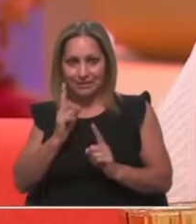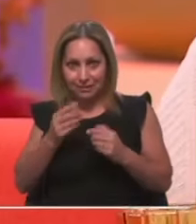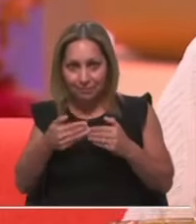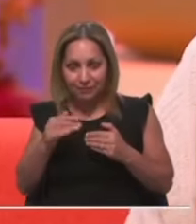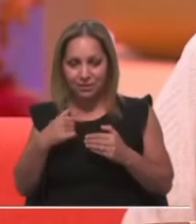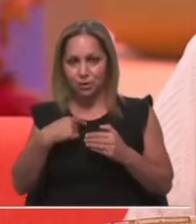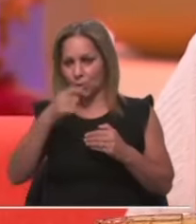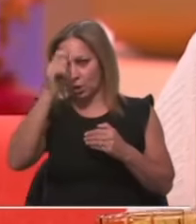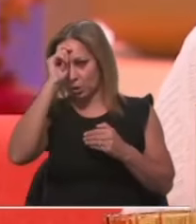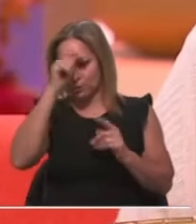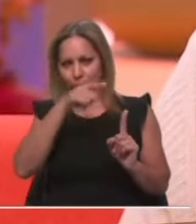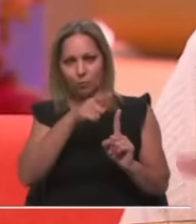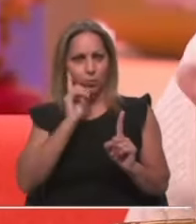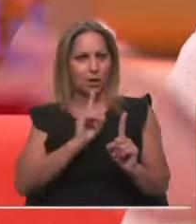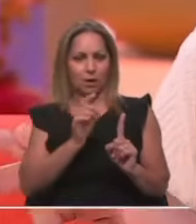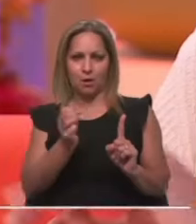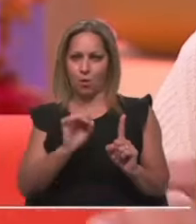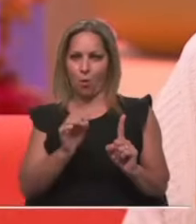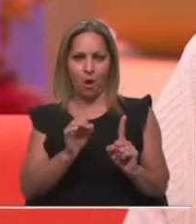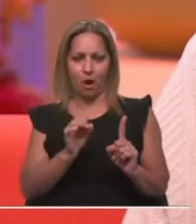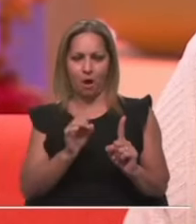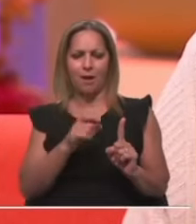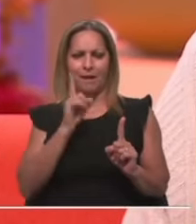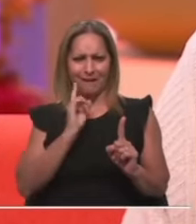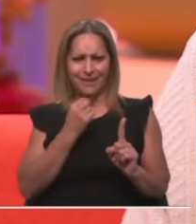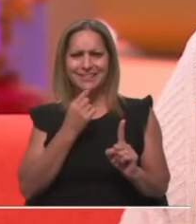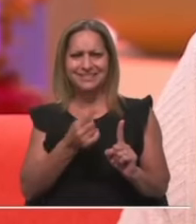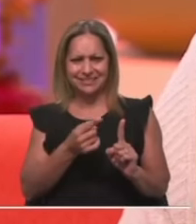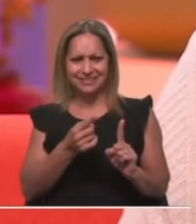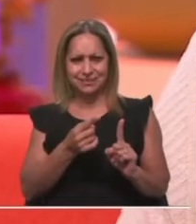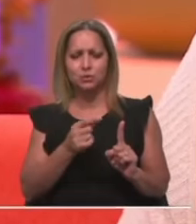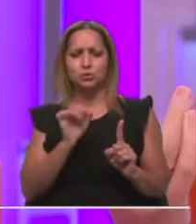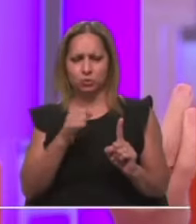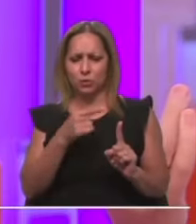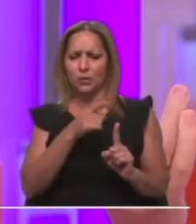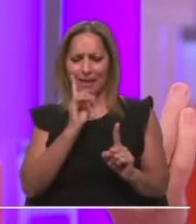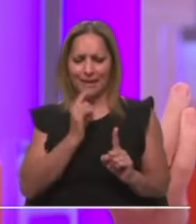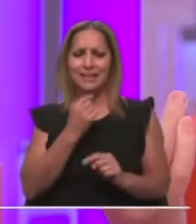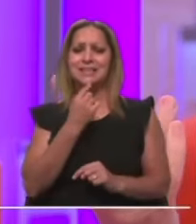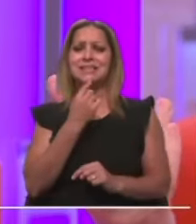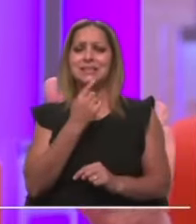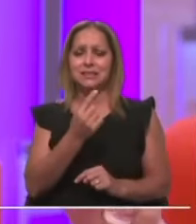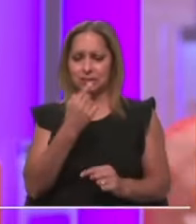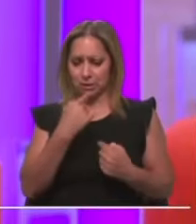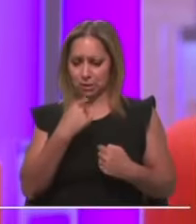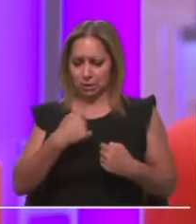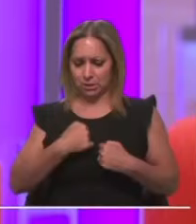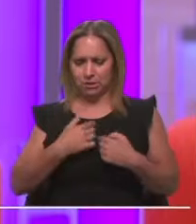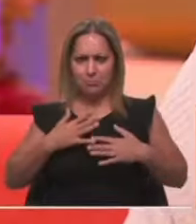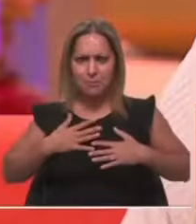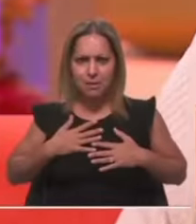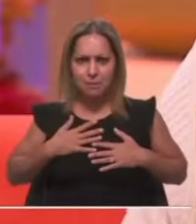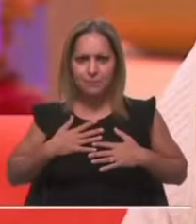acabou e portanto tudo daí para a frente mas ela verbalizou isso ela disse isso ela verbalizou não ela disse-me na cara eu